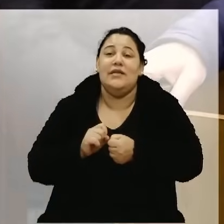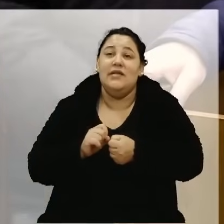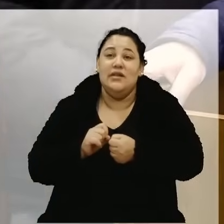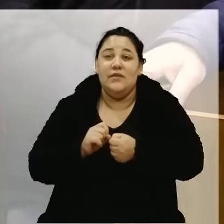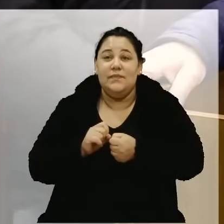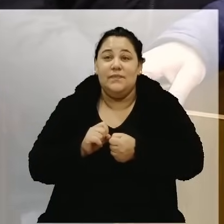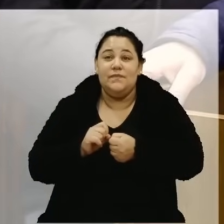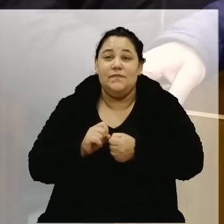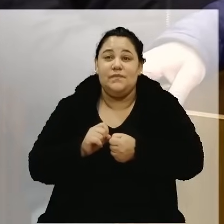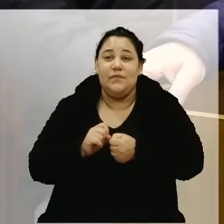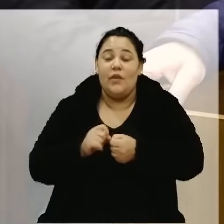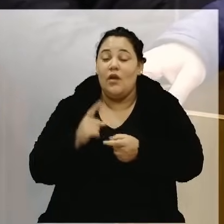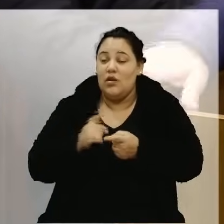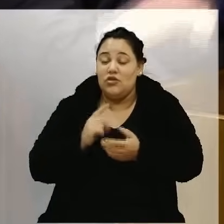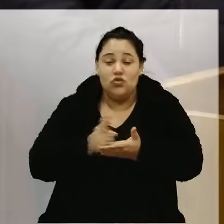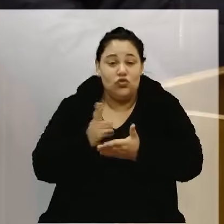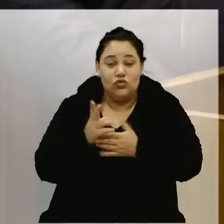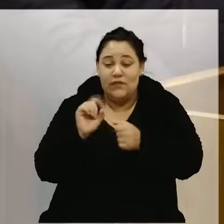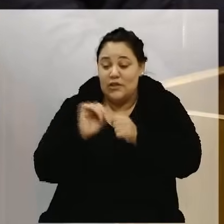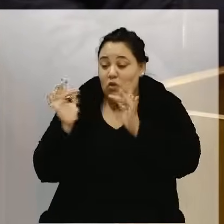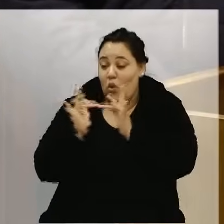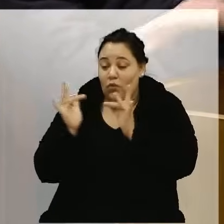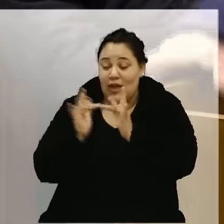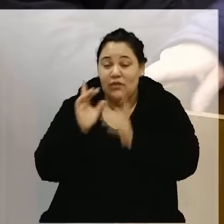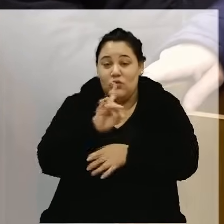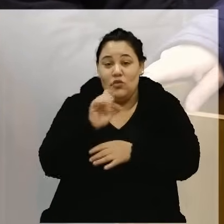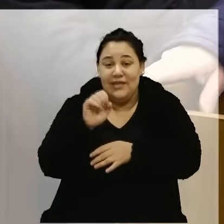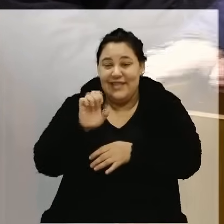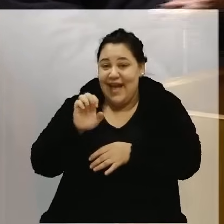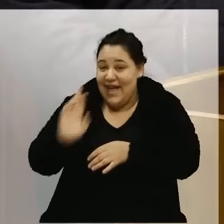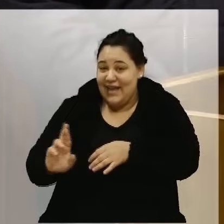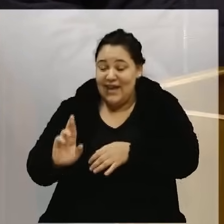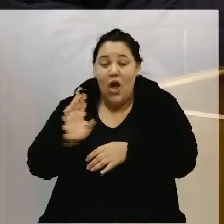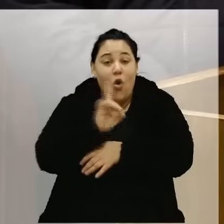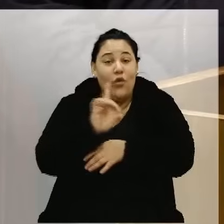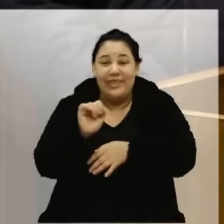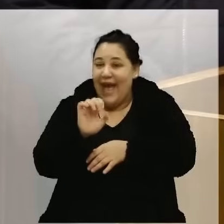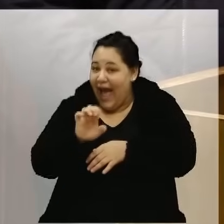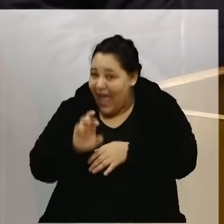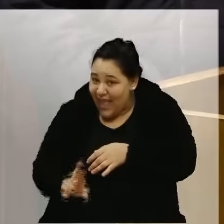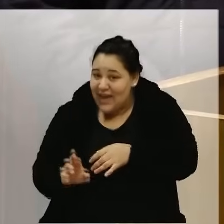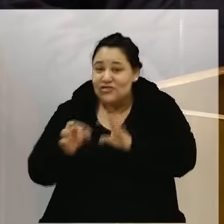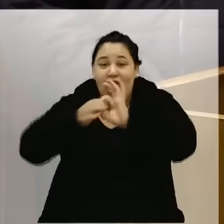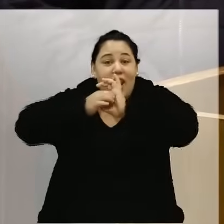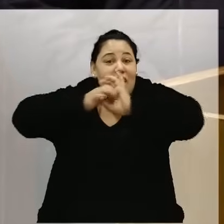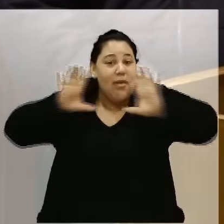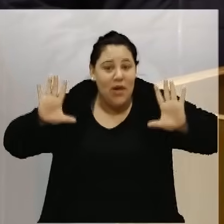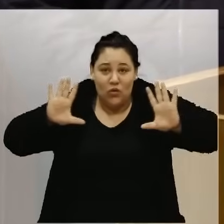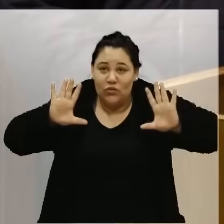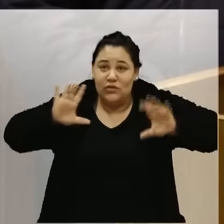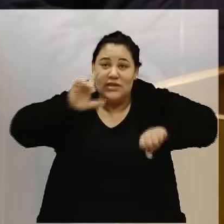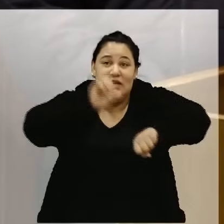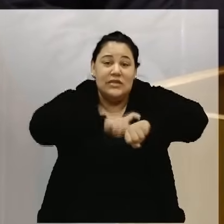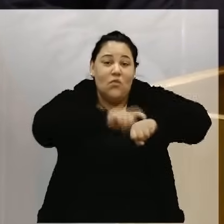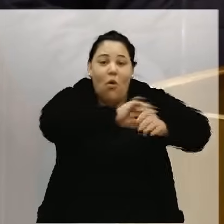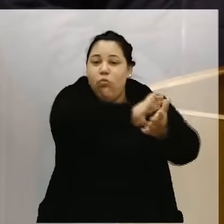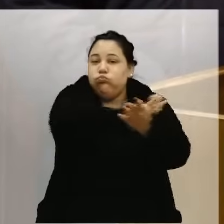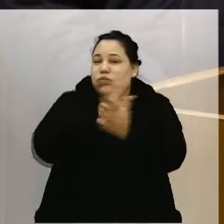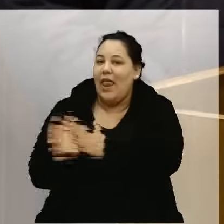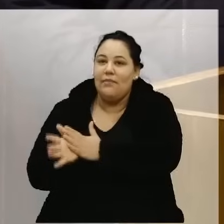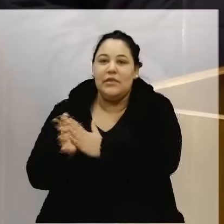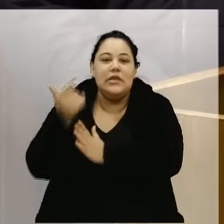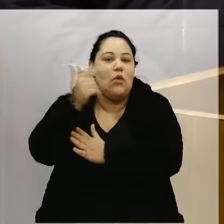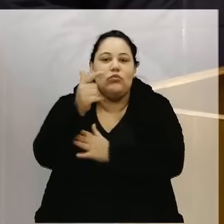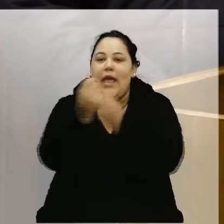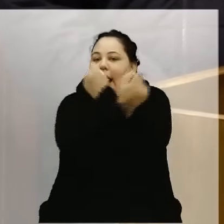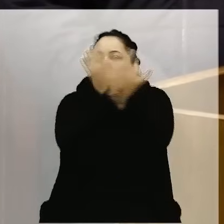constante contato com o Dair deu carta branca nesse momento de calamidade, não tem licenciamento ambiental,